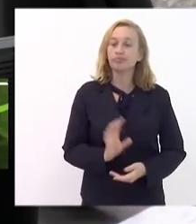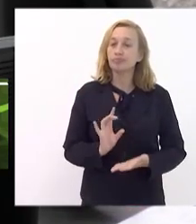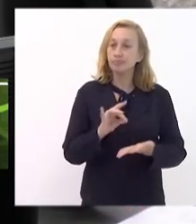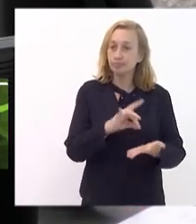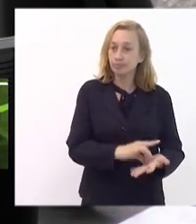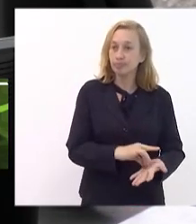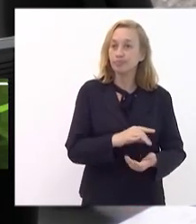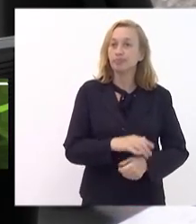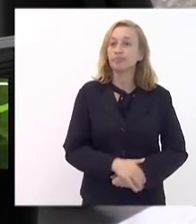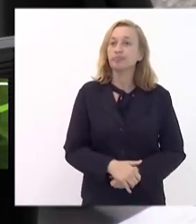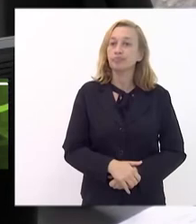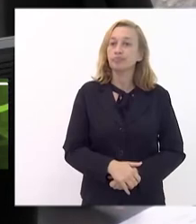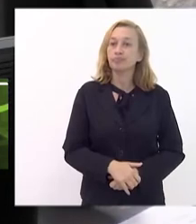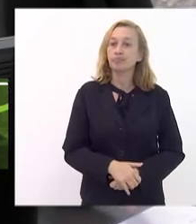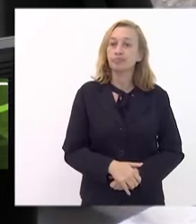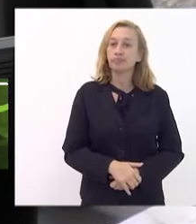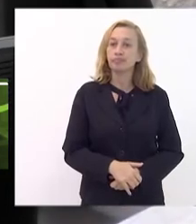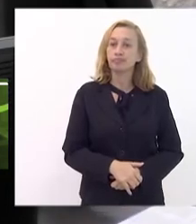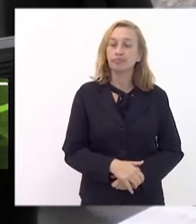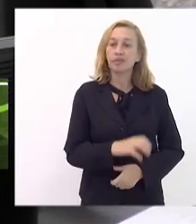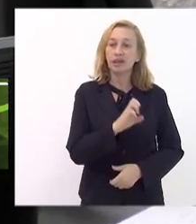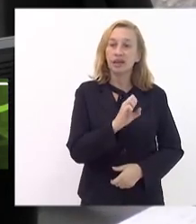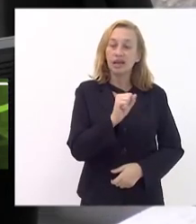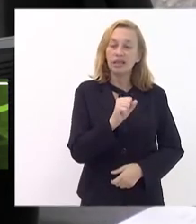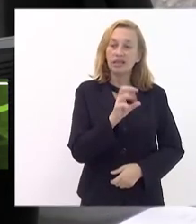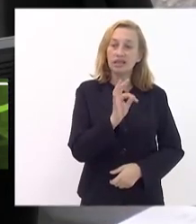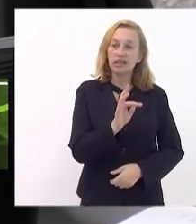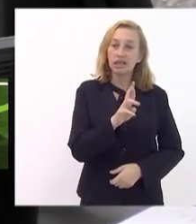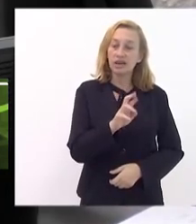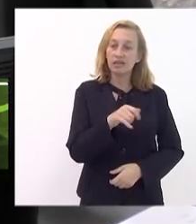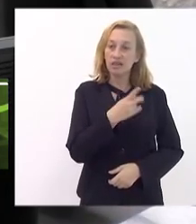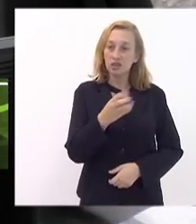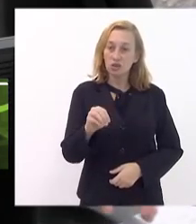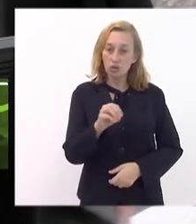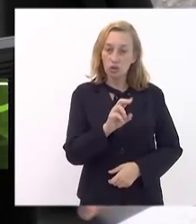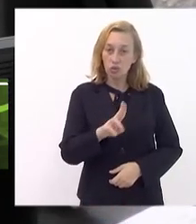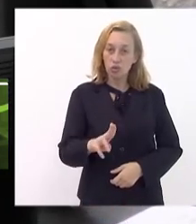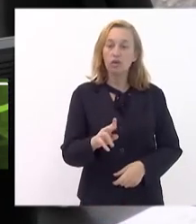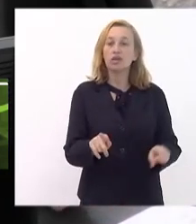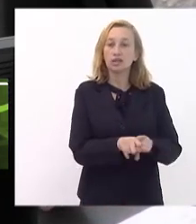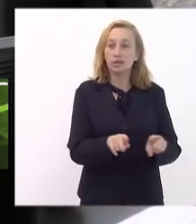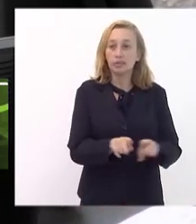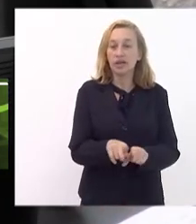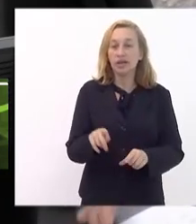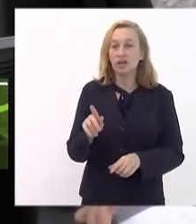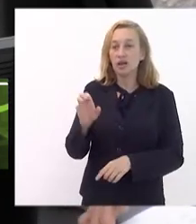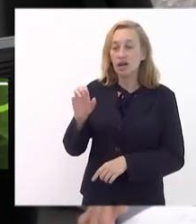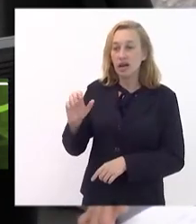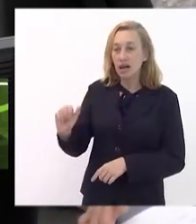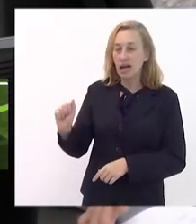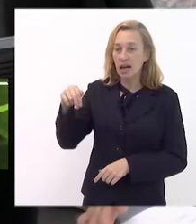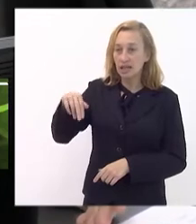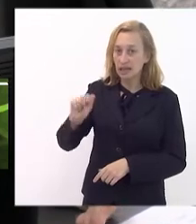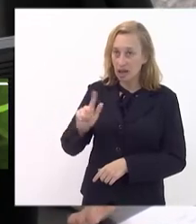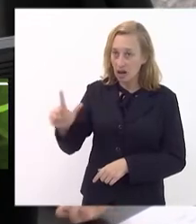realidade, tanto do extravasor quanto dos canais lá existentes, era uma